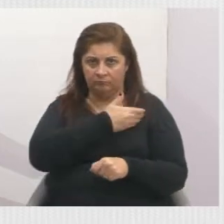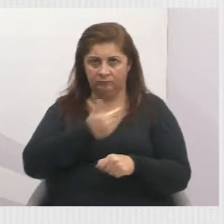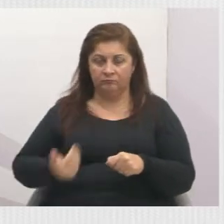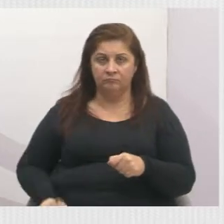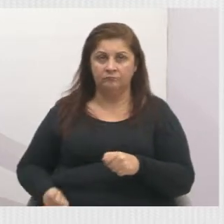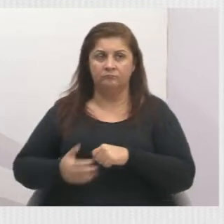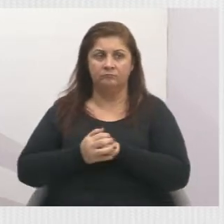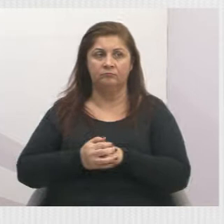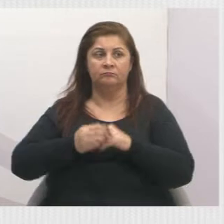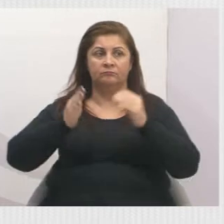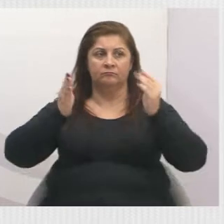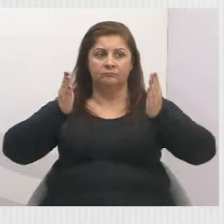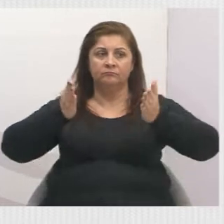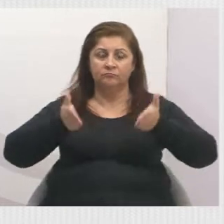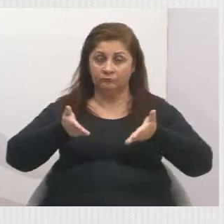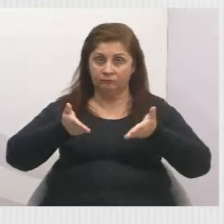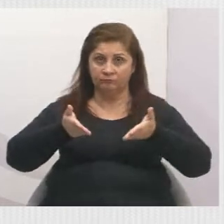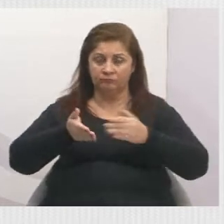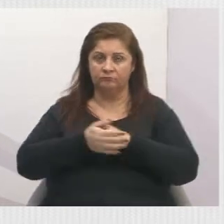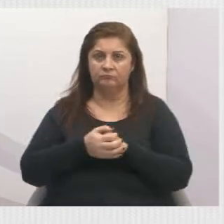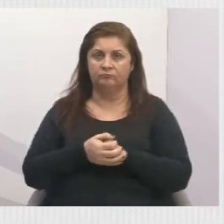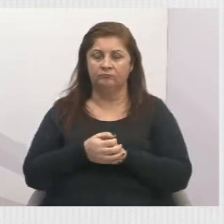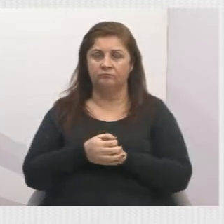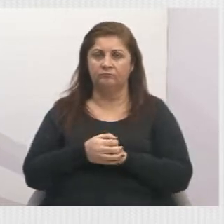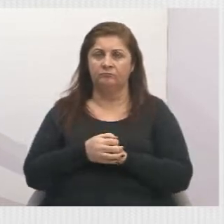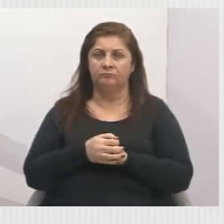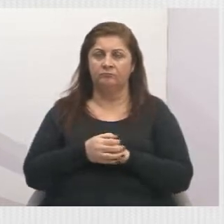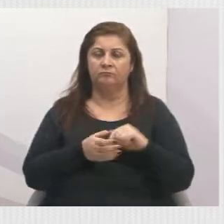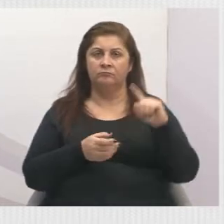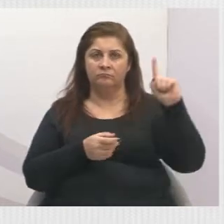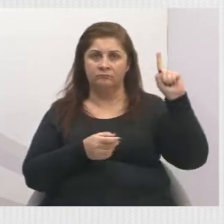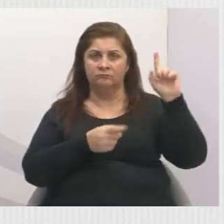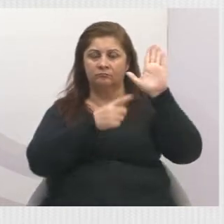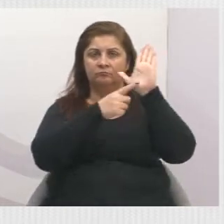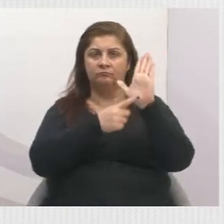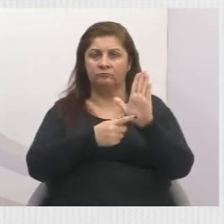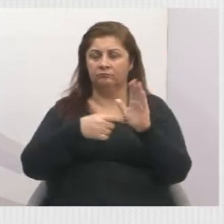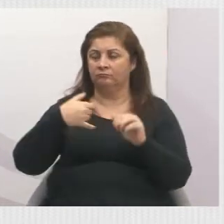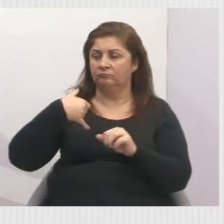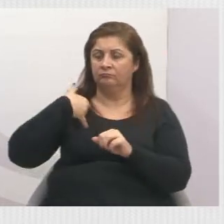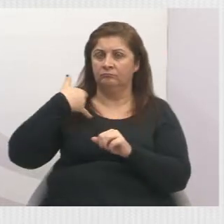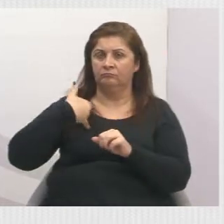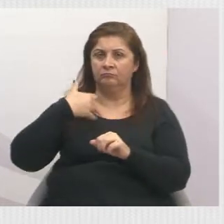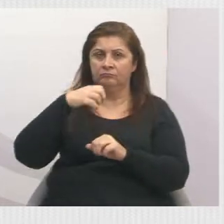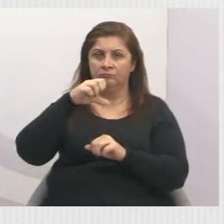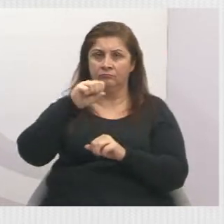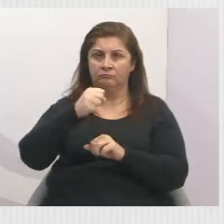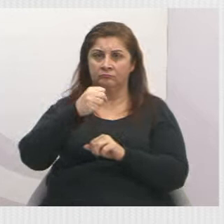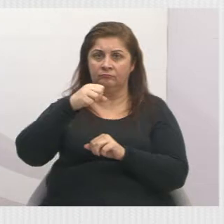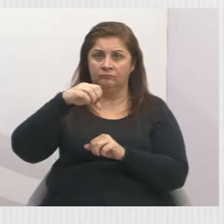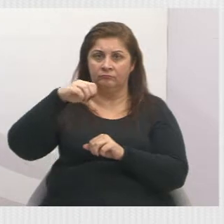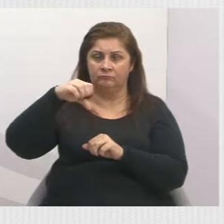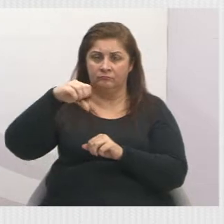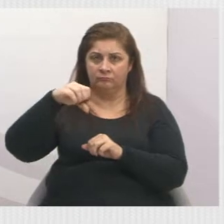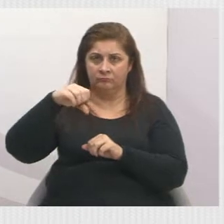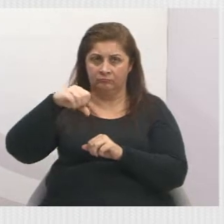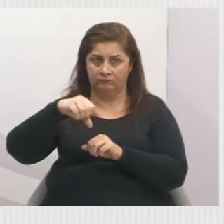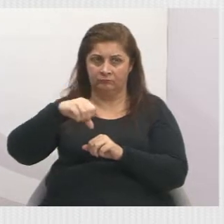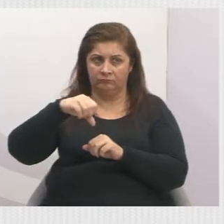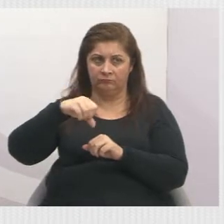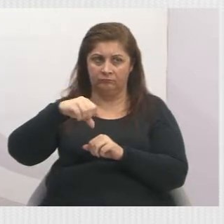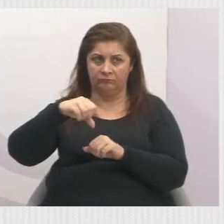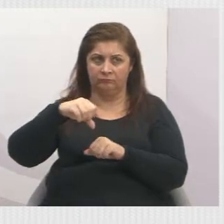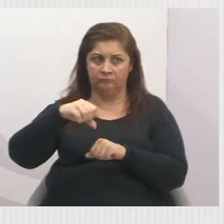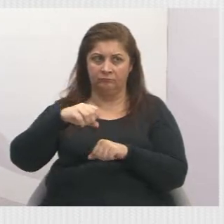em vigor no governo federal adota as idades 89, tempo